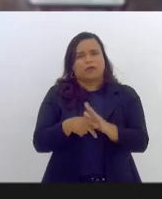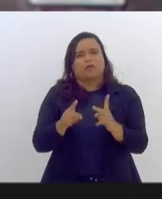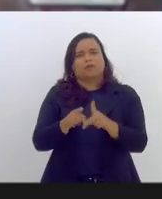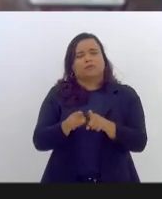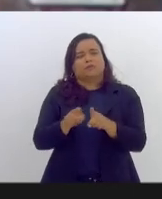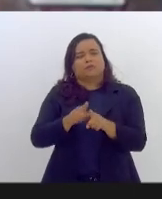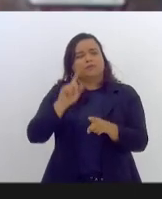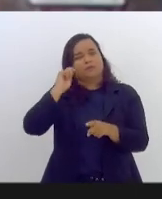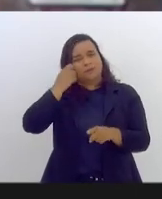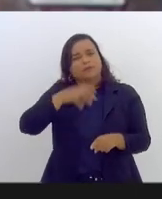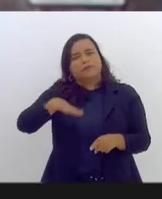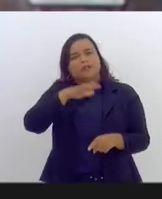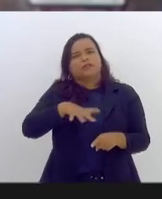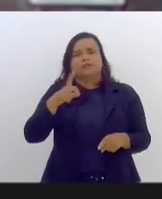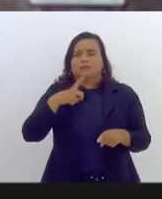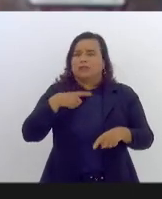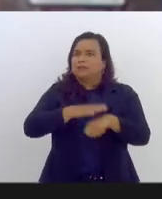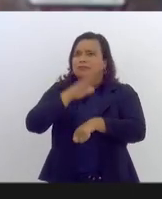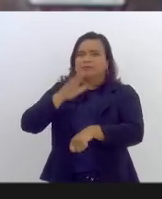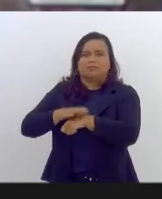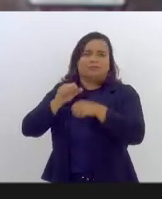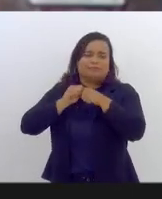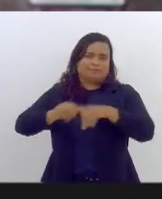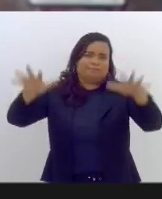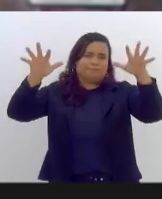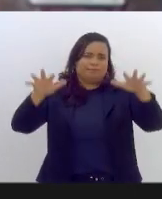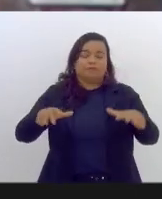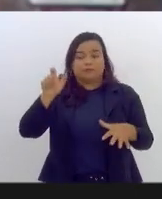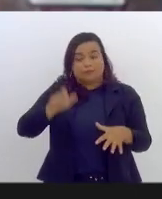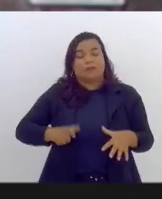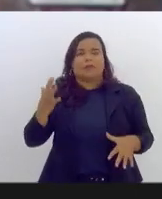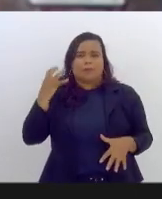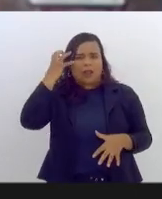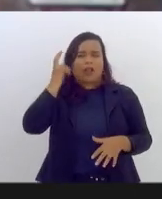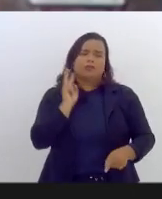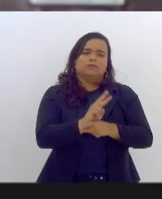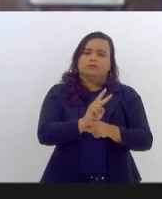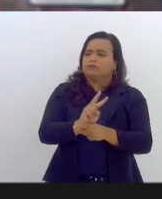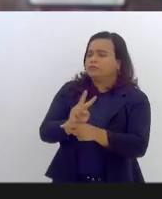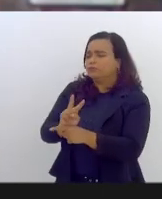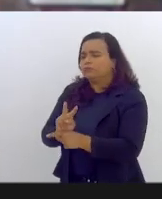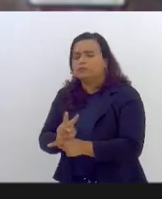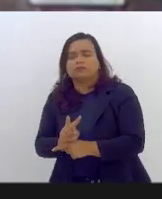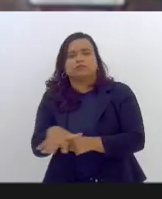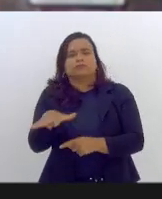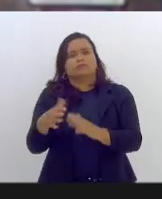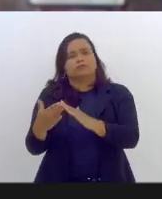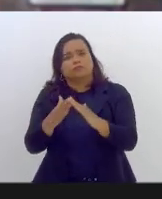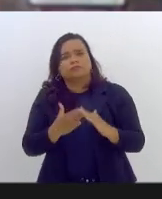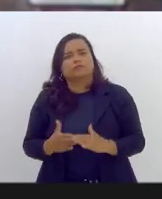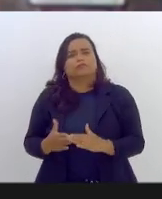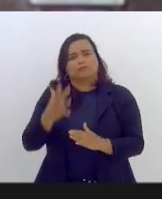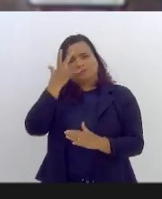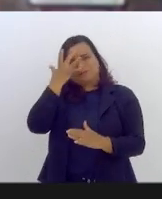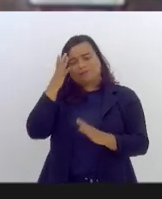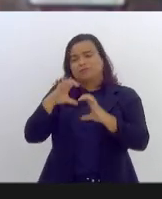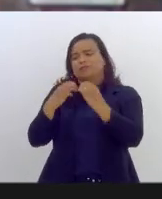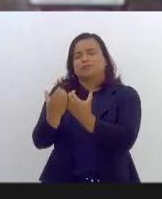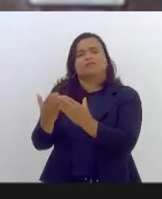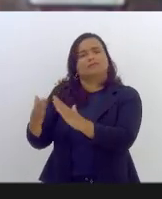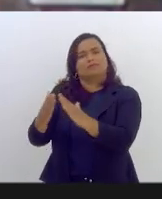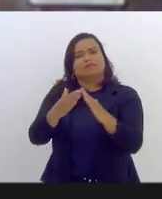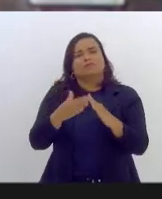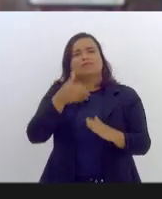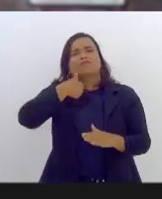preta, graça, impera, Marielle atuou na defesa dos favelados, dos moradores de comunidade,